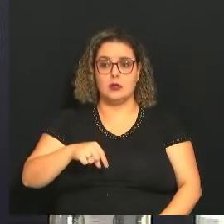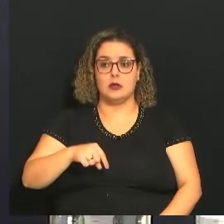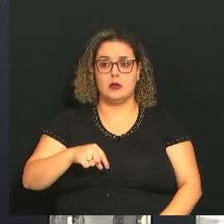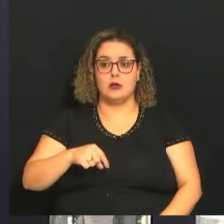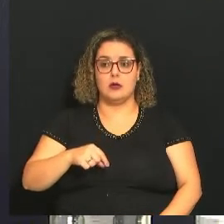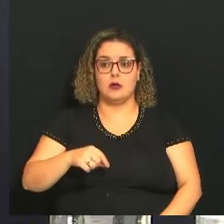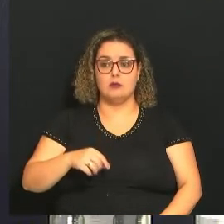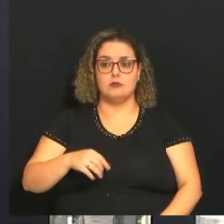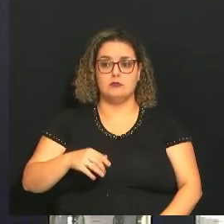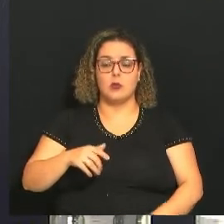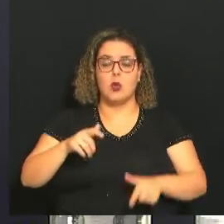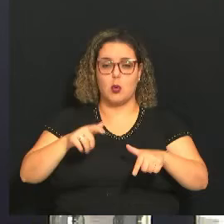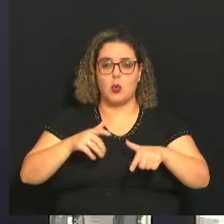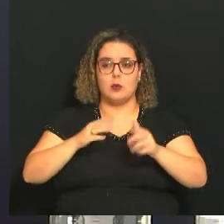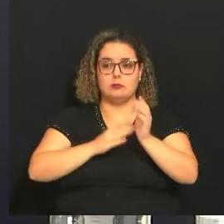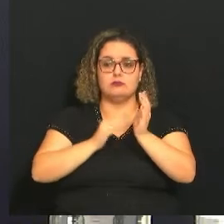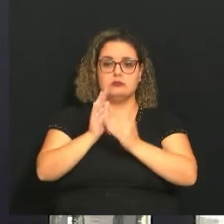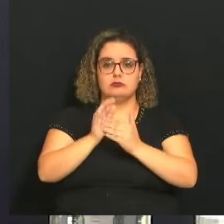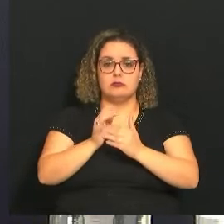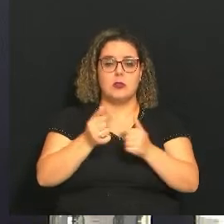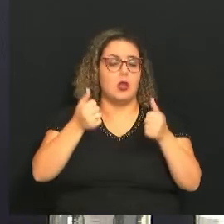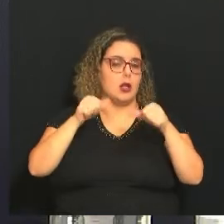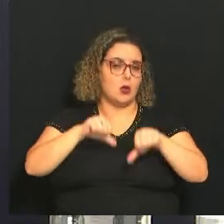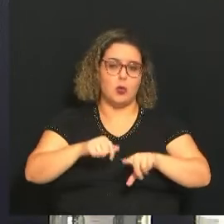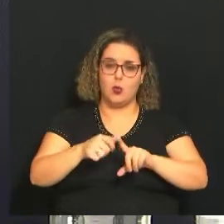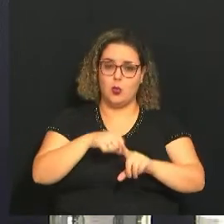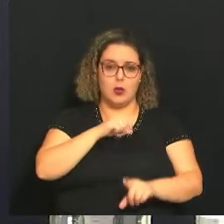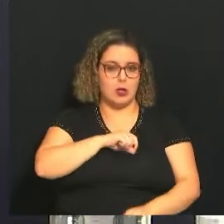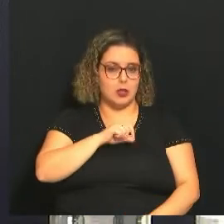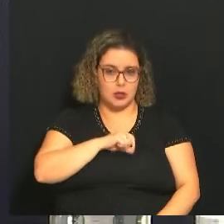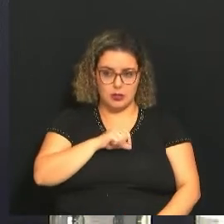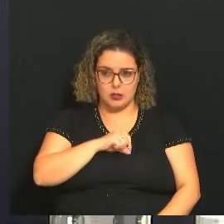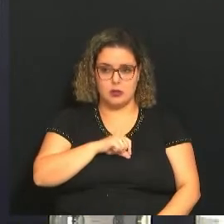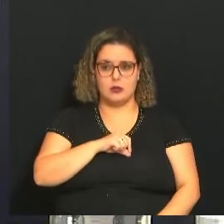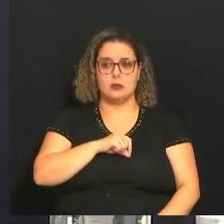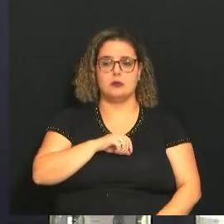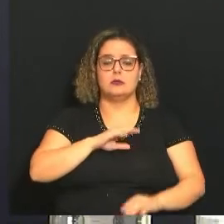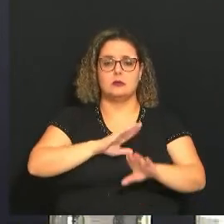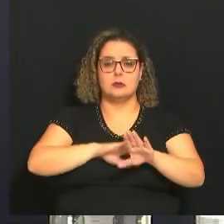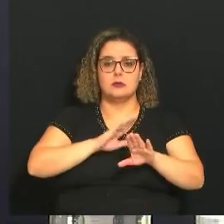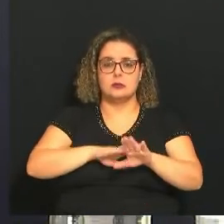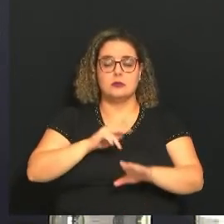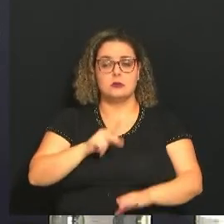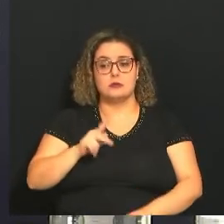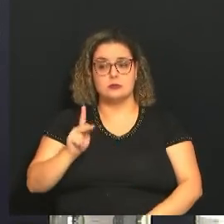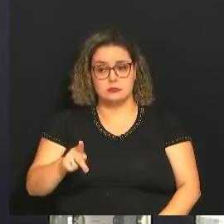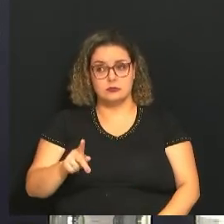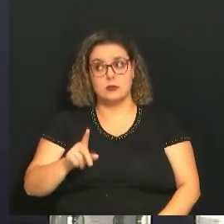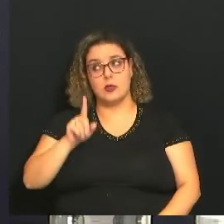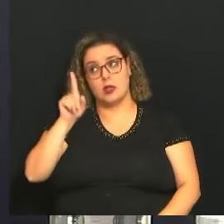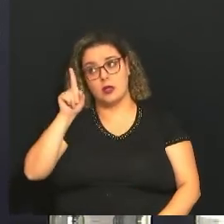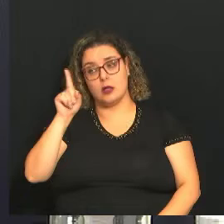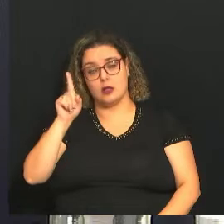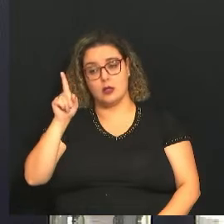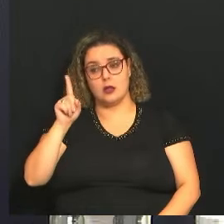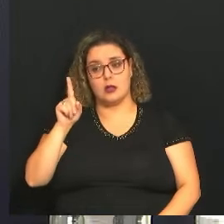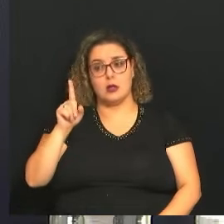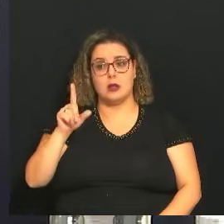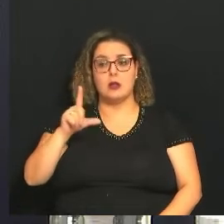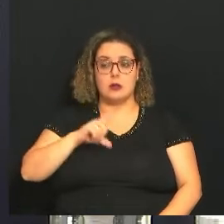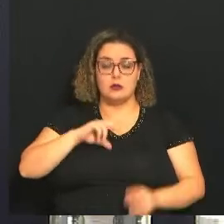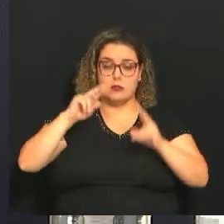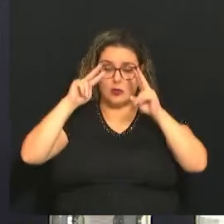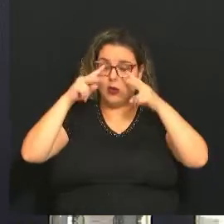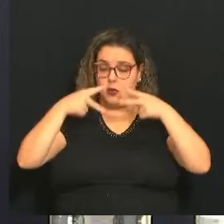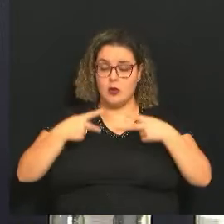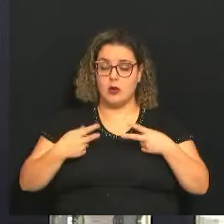tinha uma precarização, né, na sua atuação enquanto professor, e lá ele teve esse reconhecimento, né,